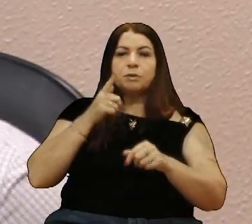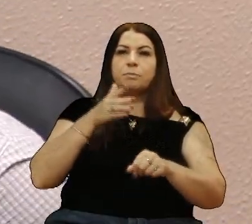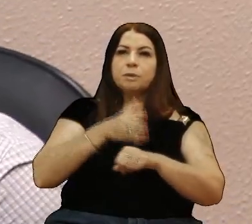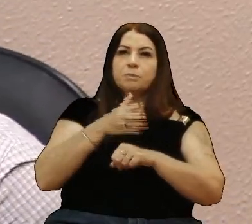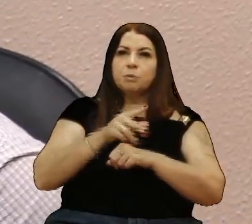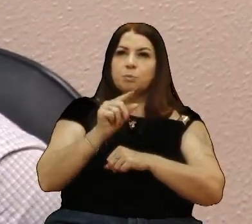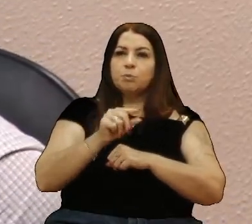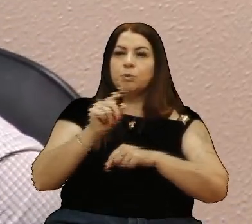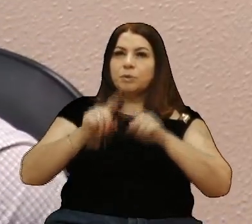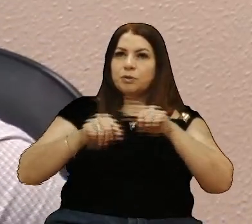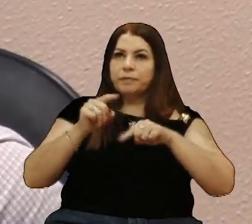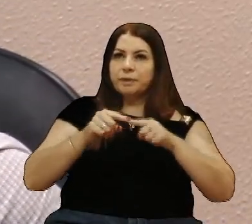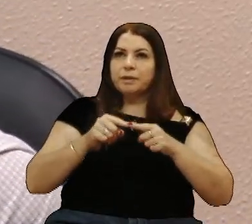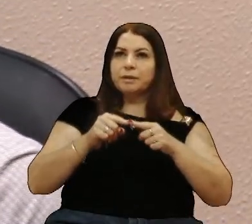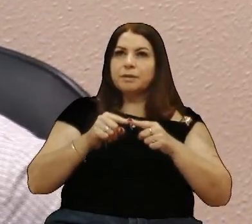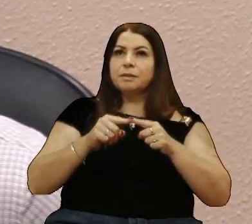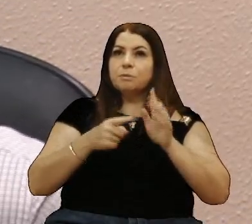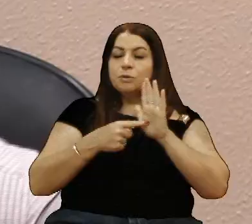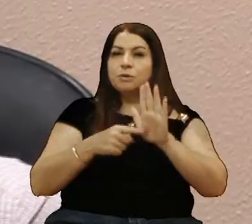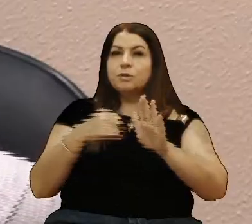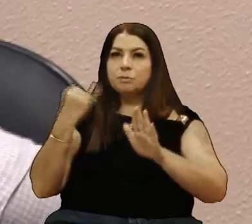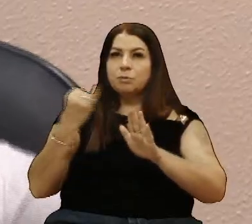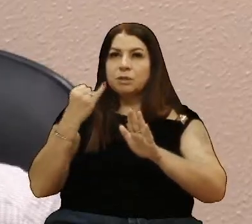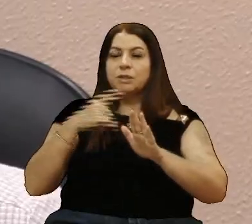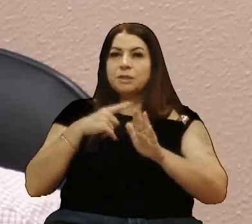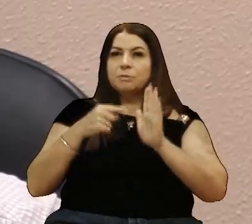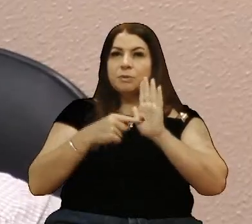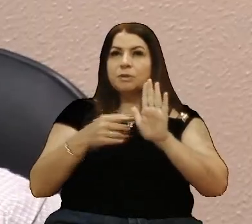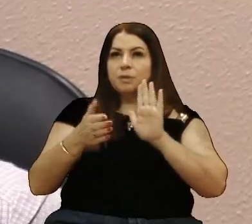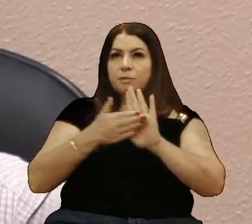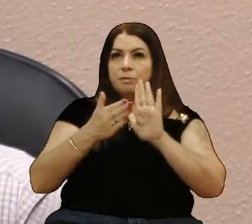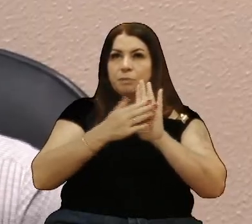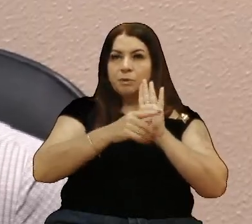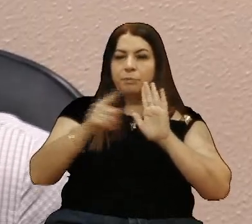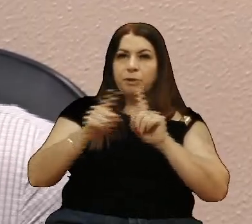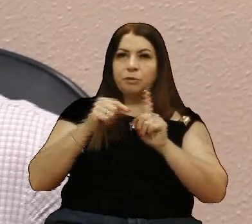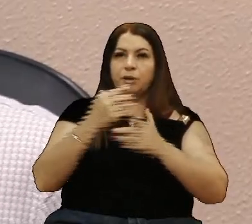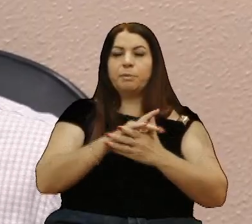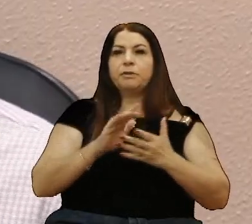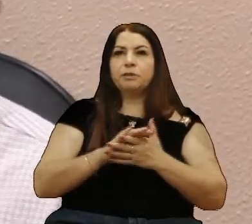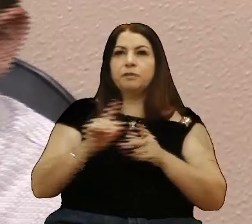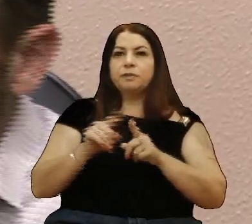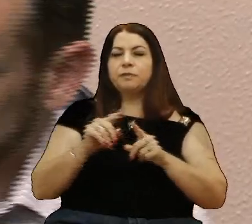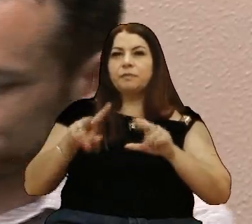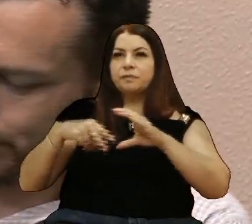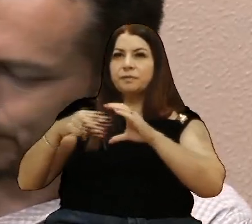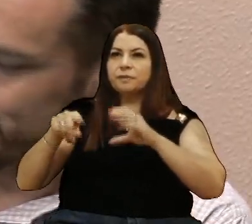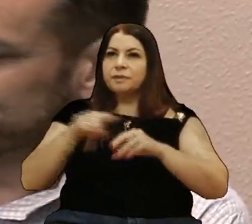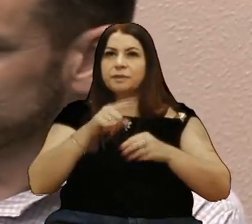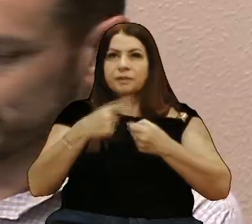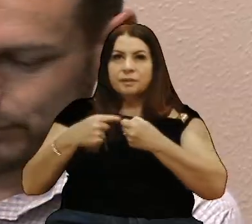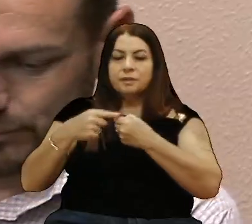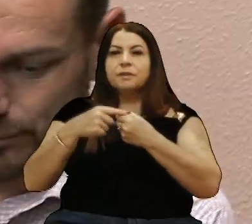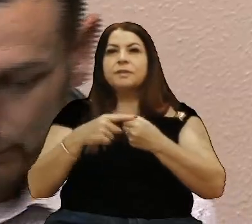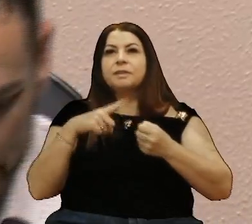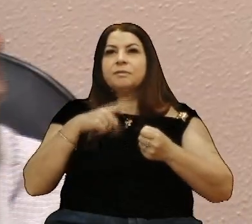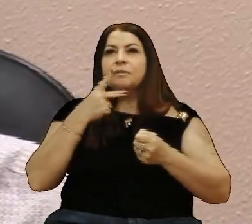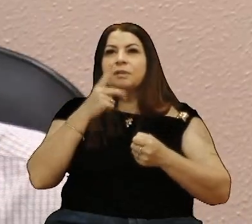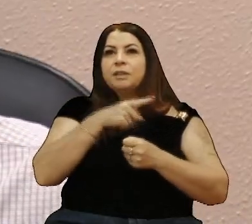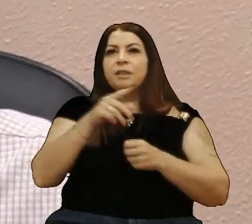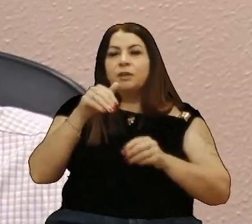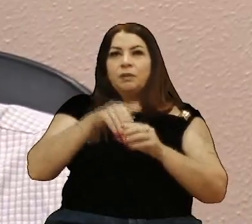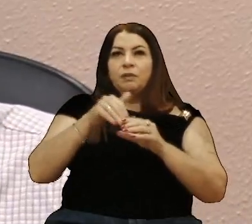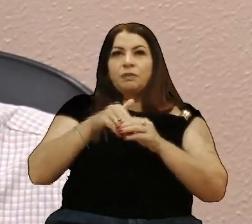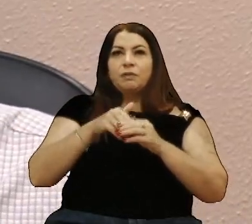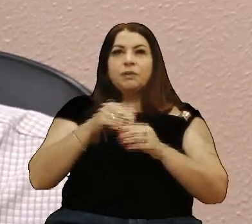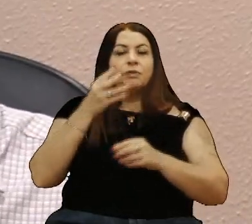um pouco das atividades e elas demonstraram a importância que tem trazer essas pautas aqui para a nossa Câmara e para a nossa cidade. Também queria reforçar os votos do